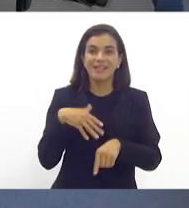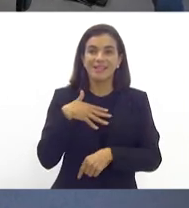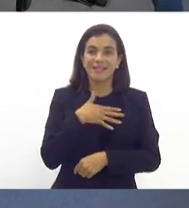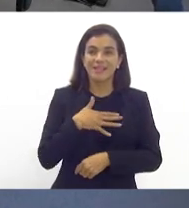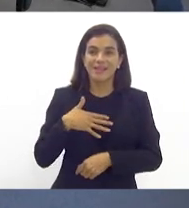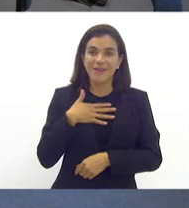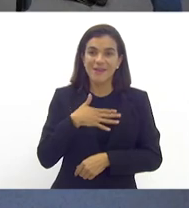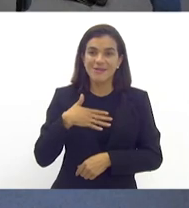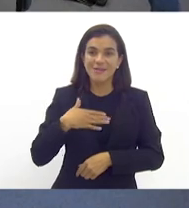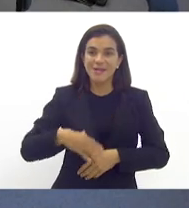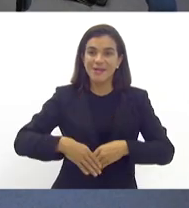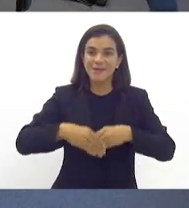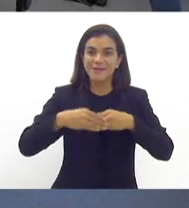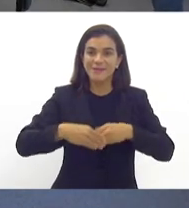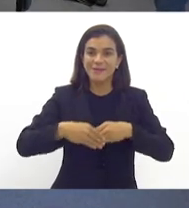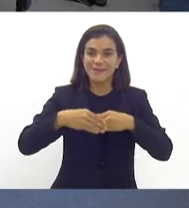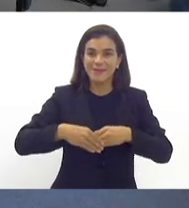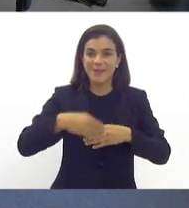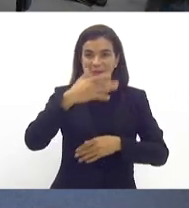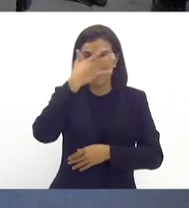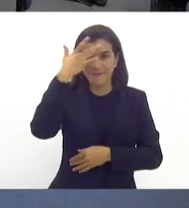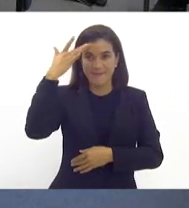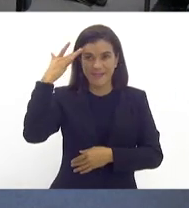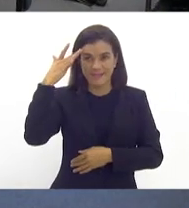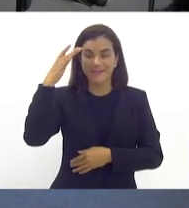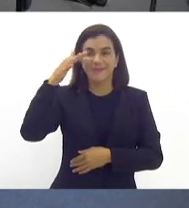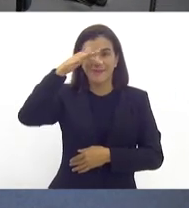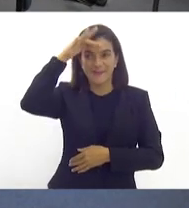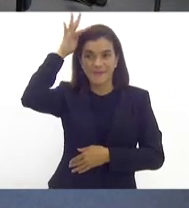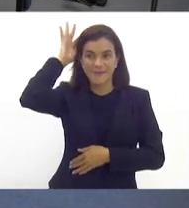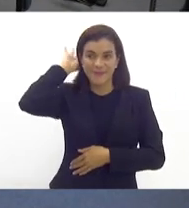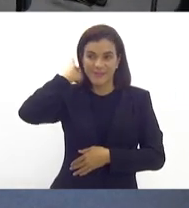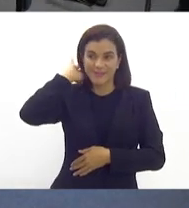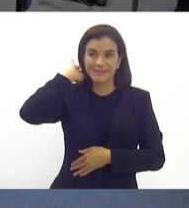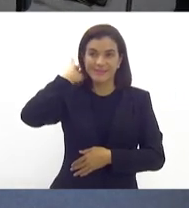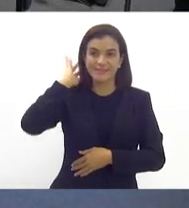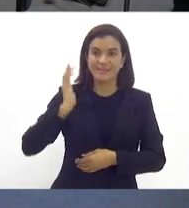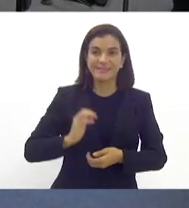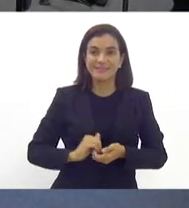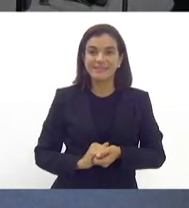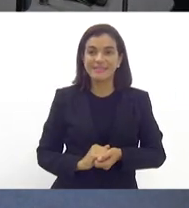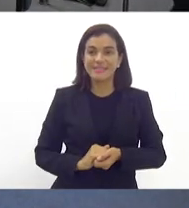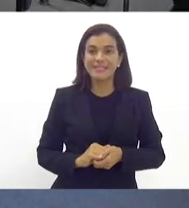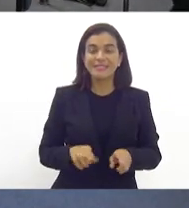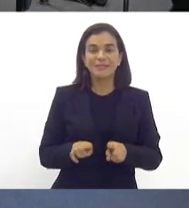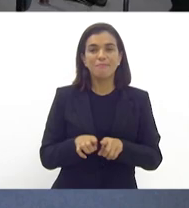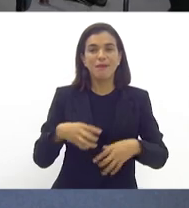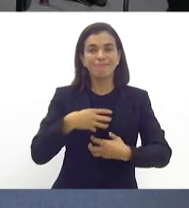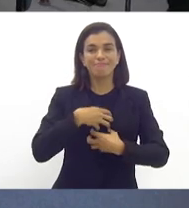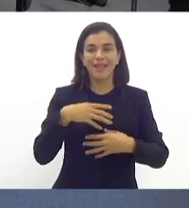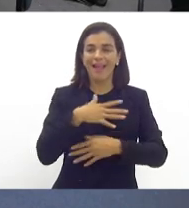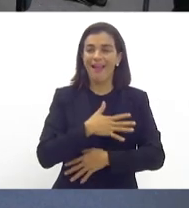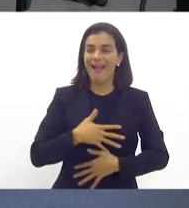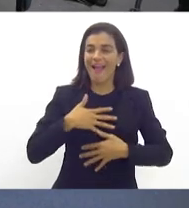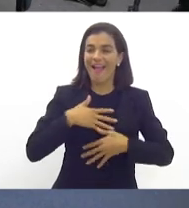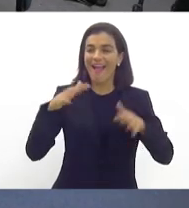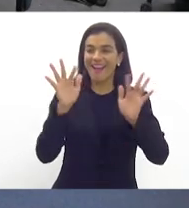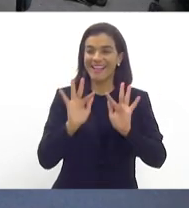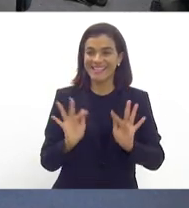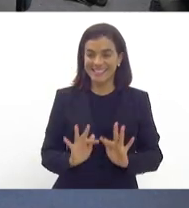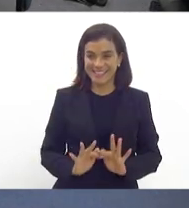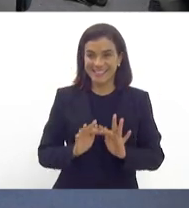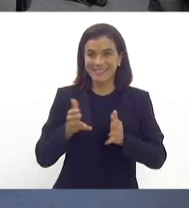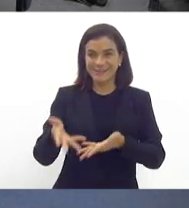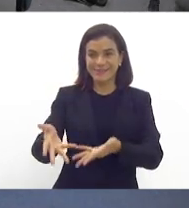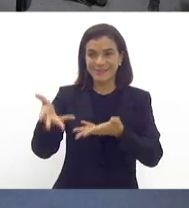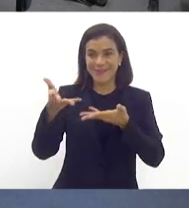mesa na pessoa do deputado Fred Pacheco Preside essa sessão e dizer da Alegria de receber esse convite para est